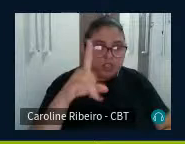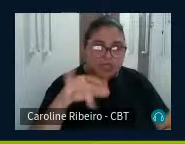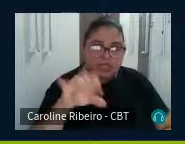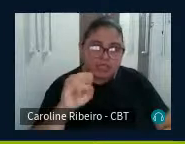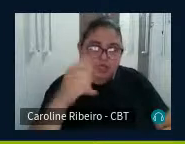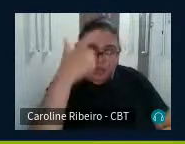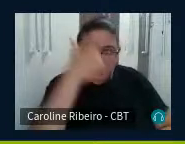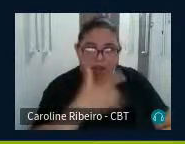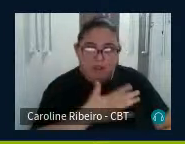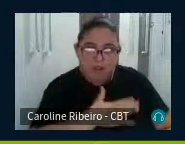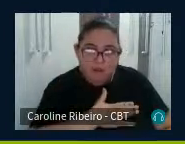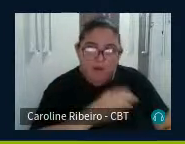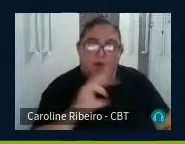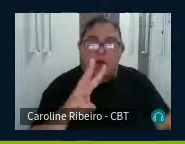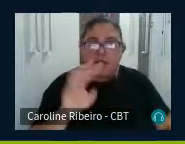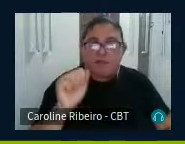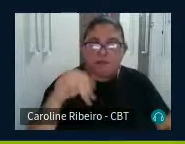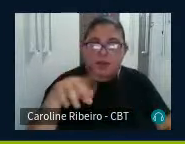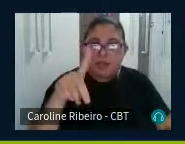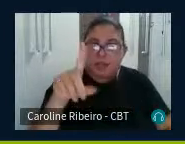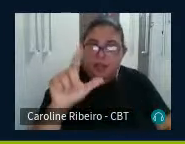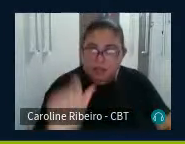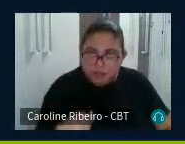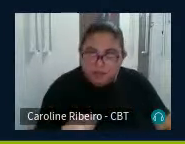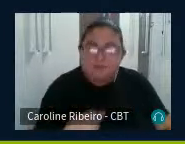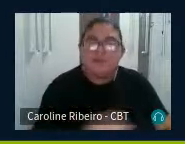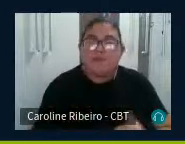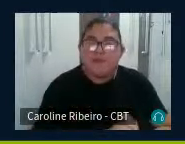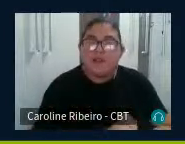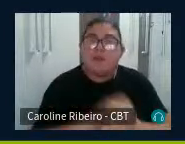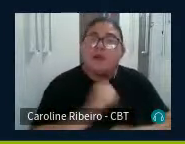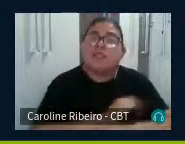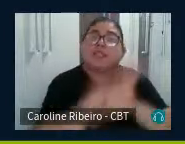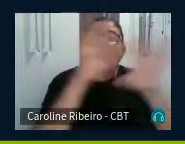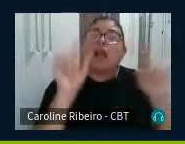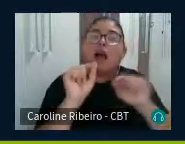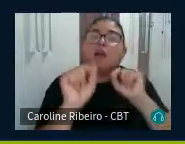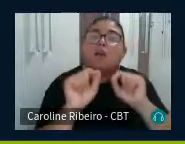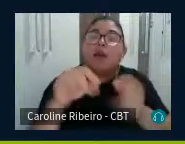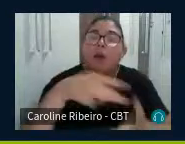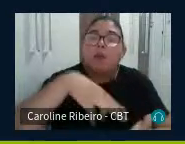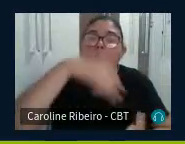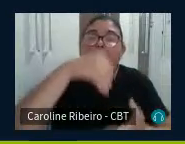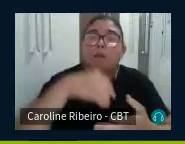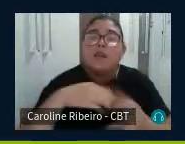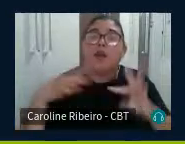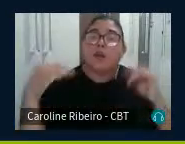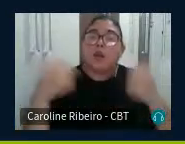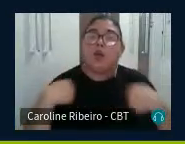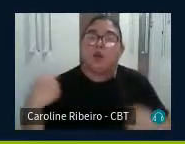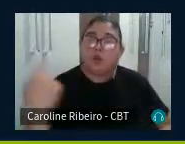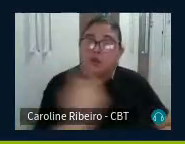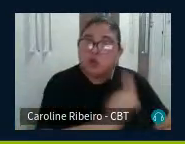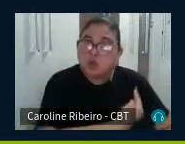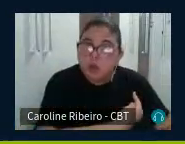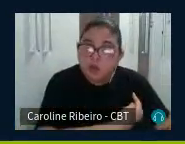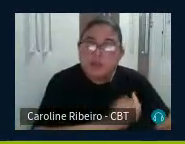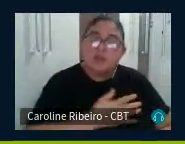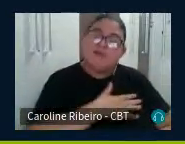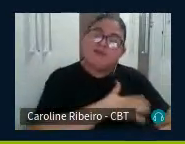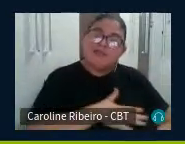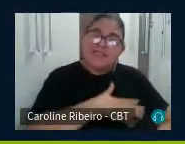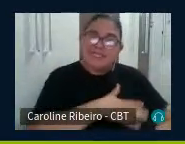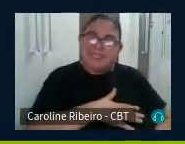e a professora Wanda. Mas o que tem que ficar claro é que o NAPNE somos todos nós. Eu desejo a vocês que